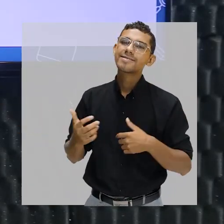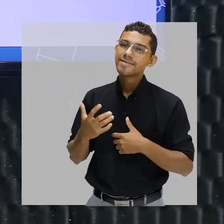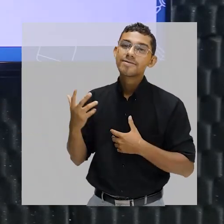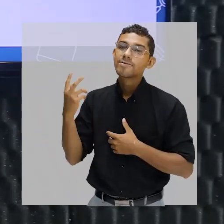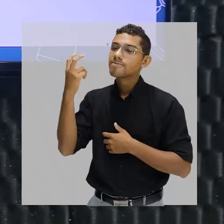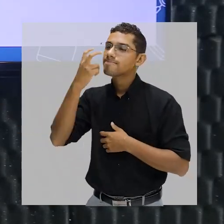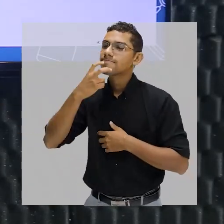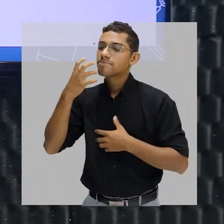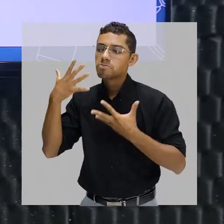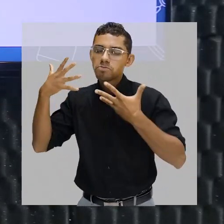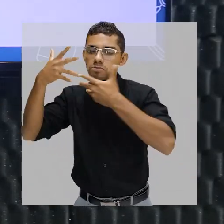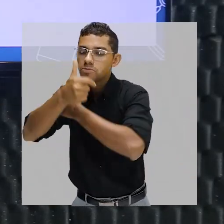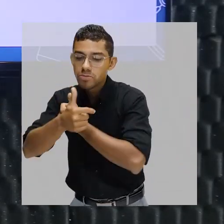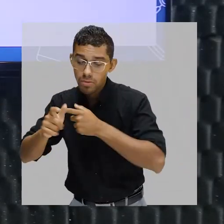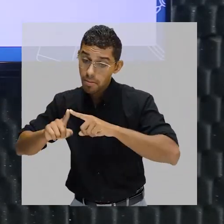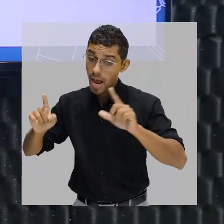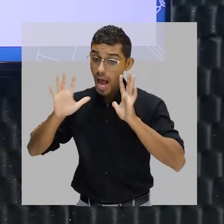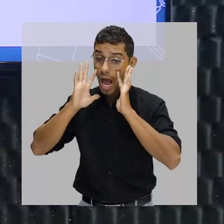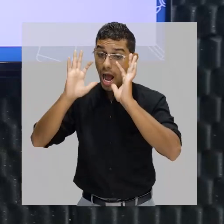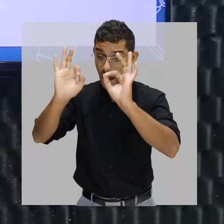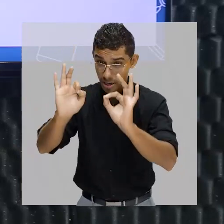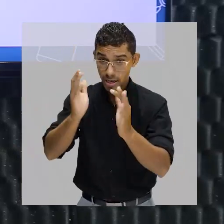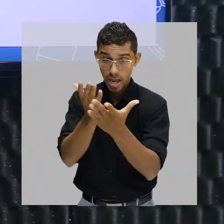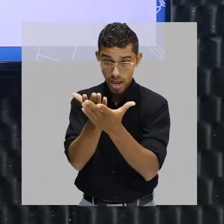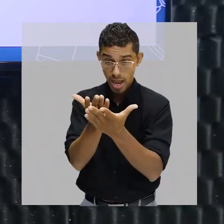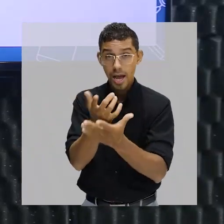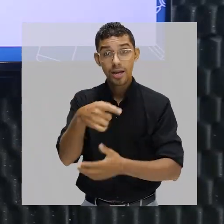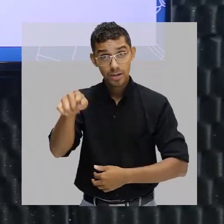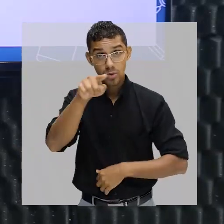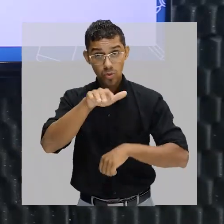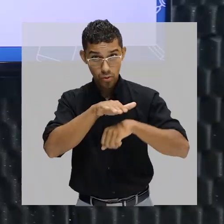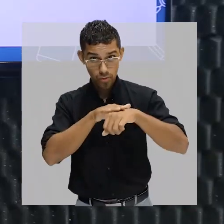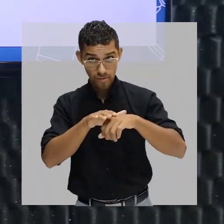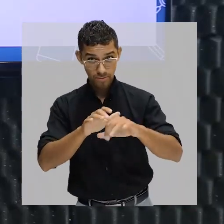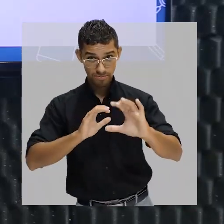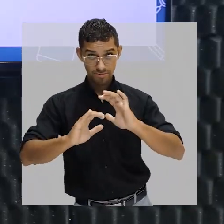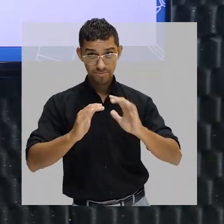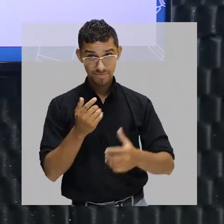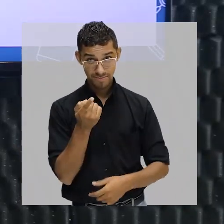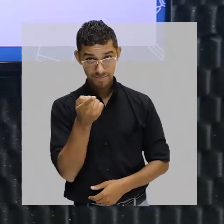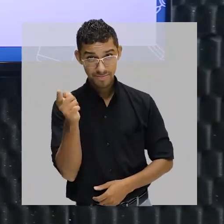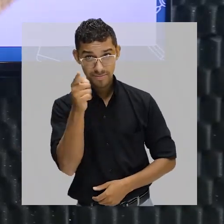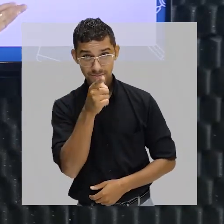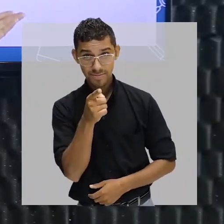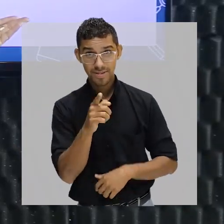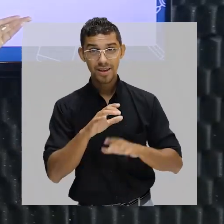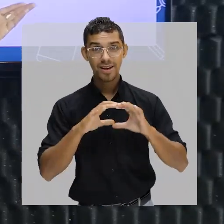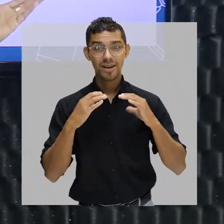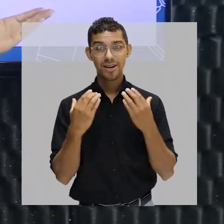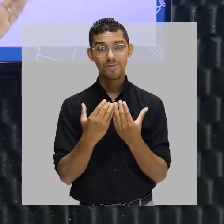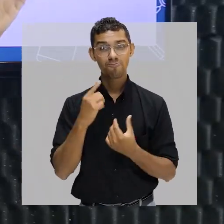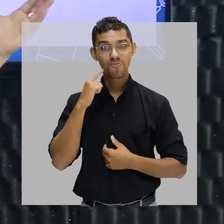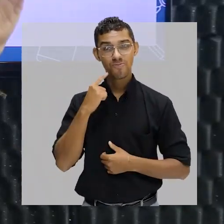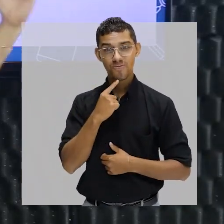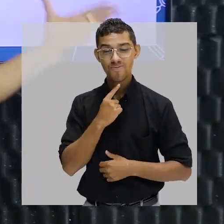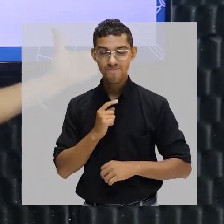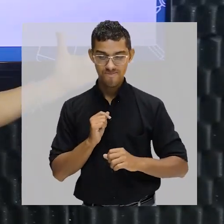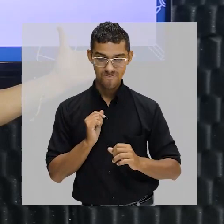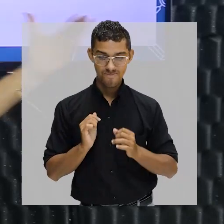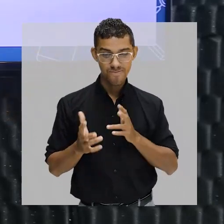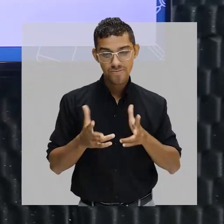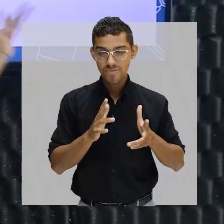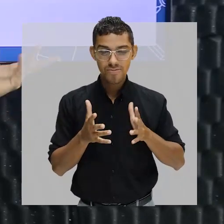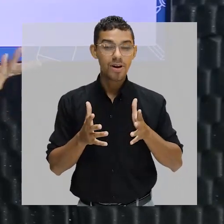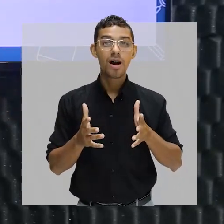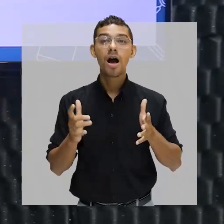voz, mas estão atentos à aula, estou falando com vocês. Enfim, eu uso palavras para explicar